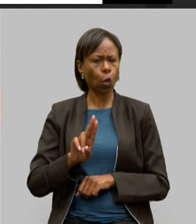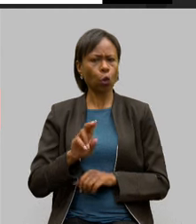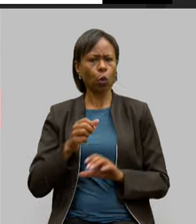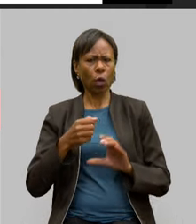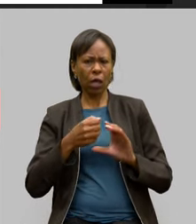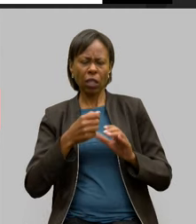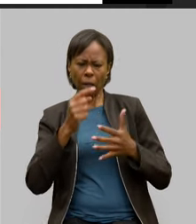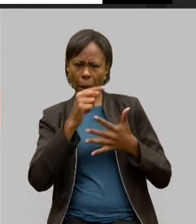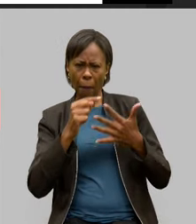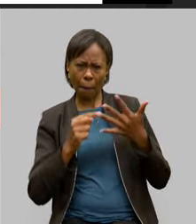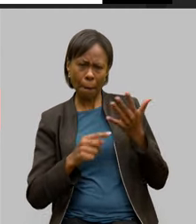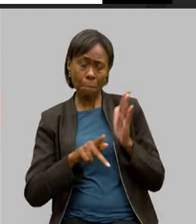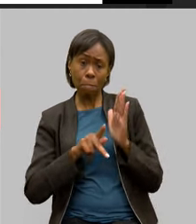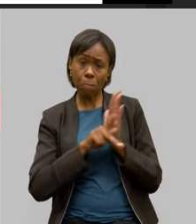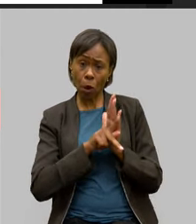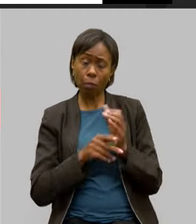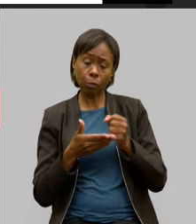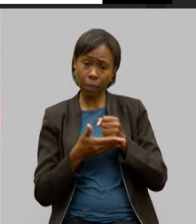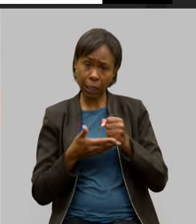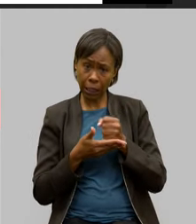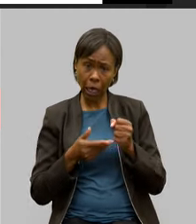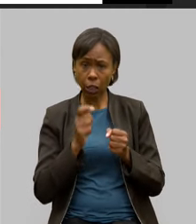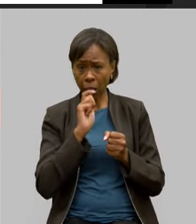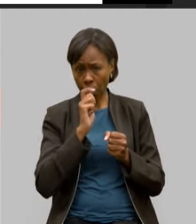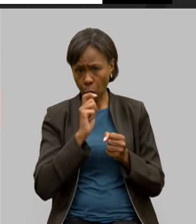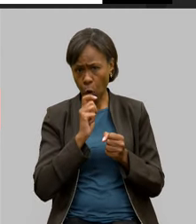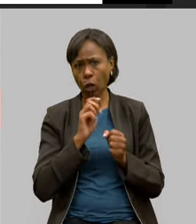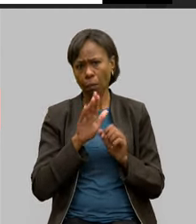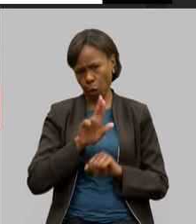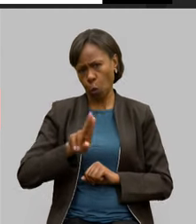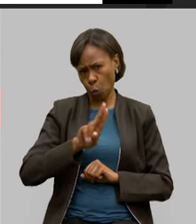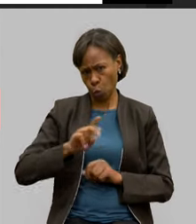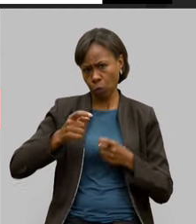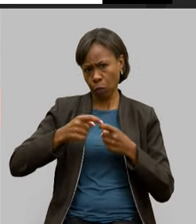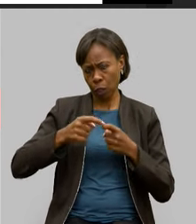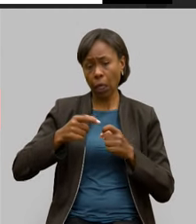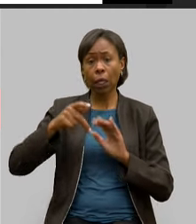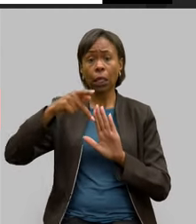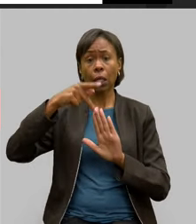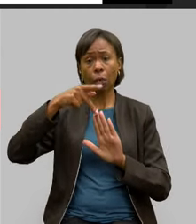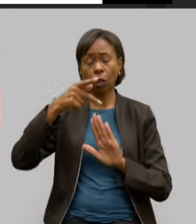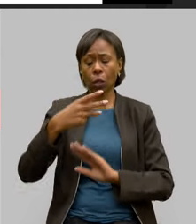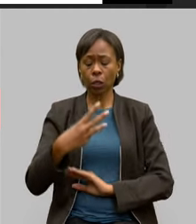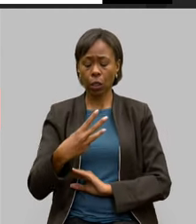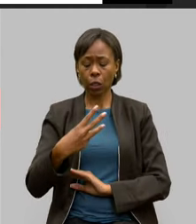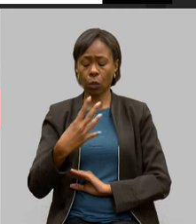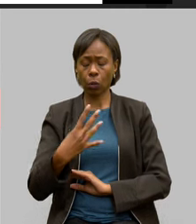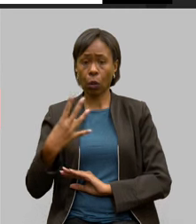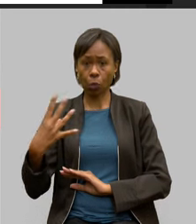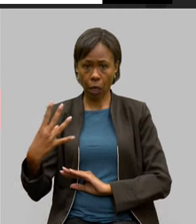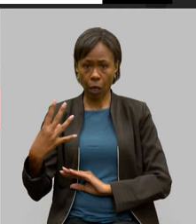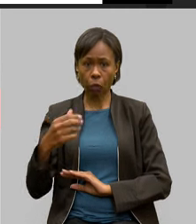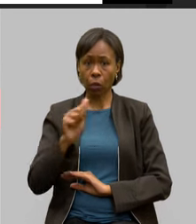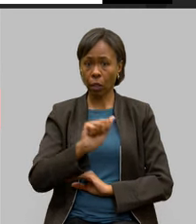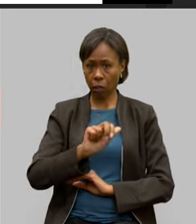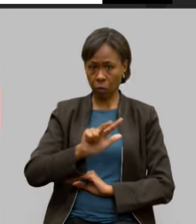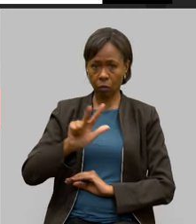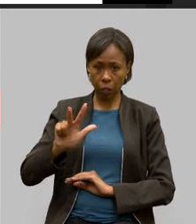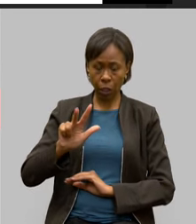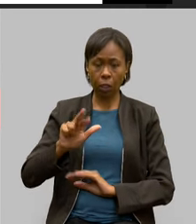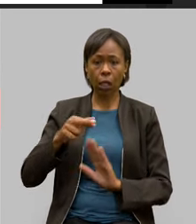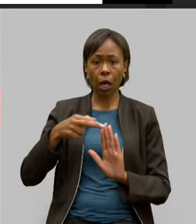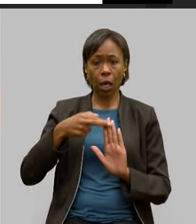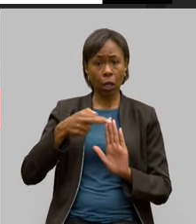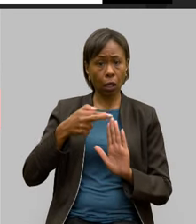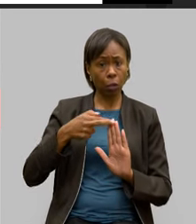maconha para fins medicinais eu cito a portaria 344 da Anvisa do regulamento